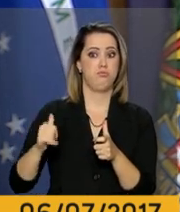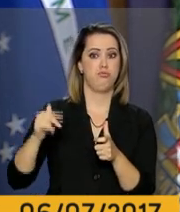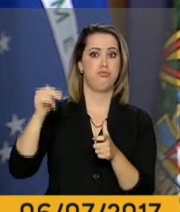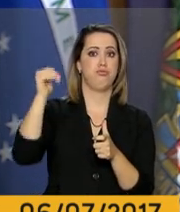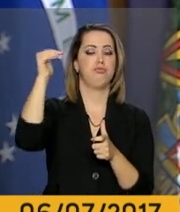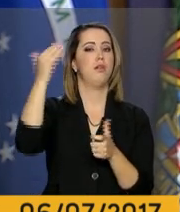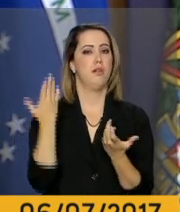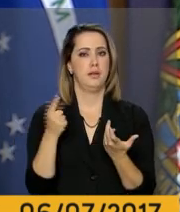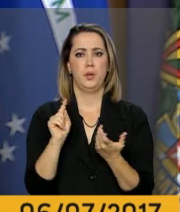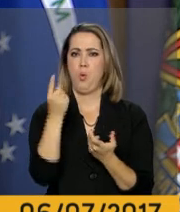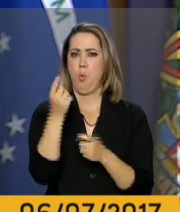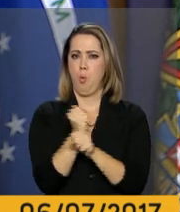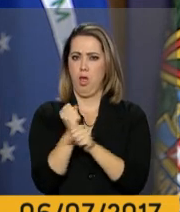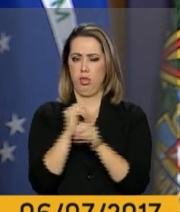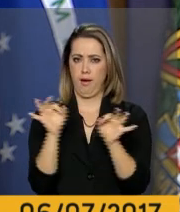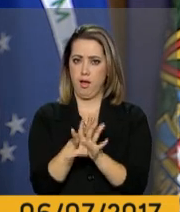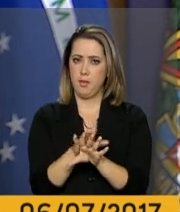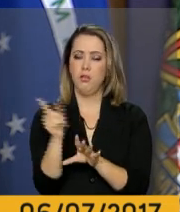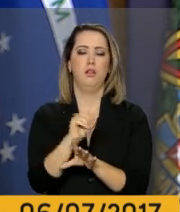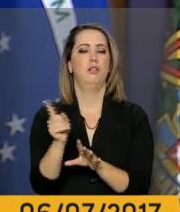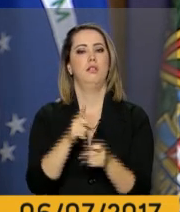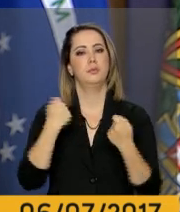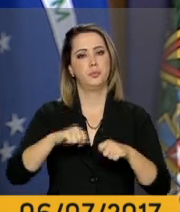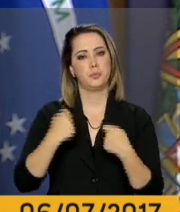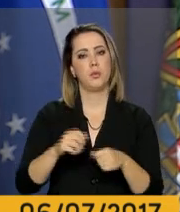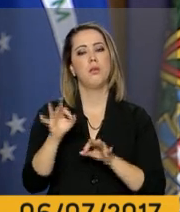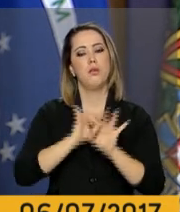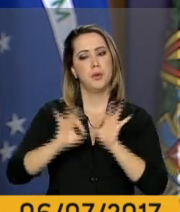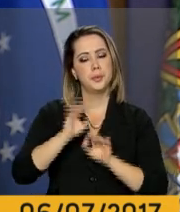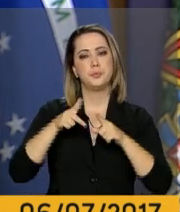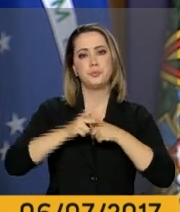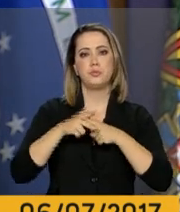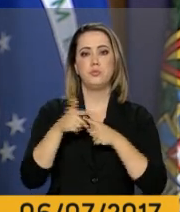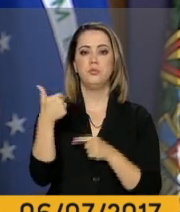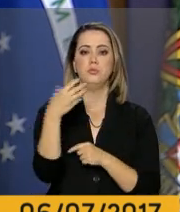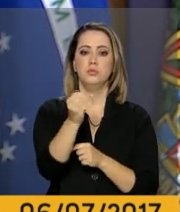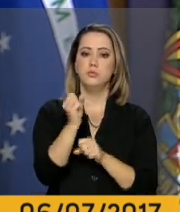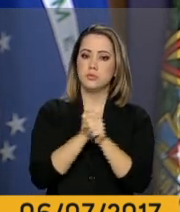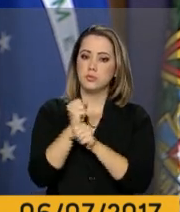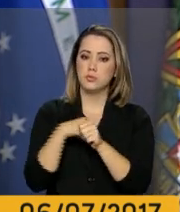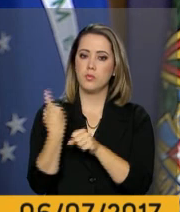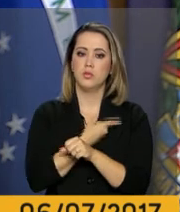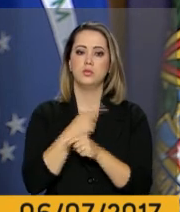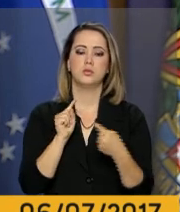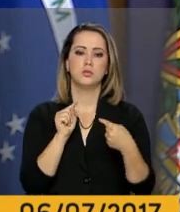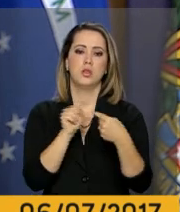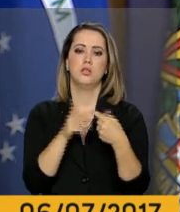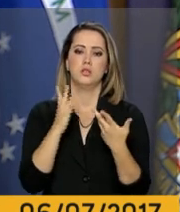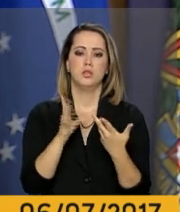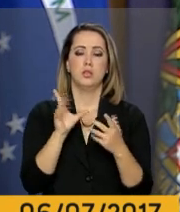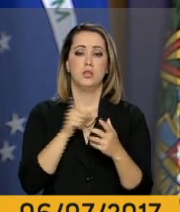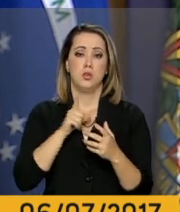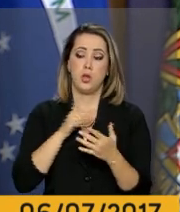não termina um ano depois então talvez aqui há dez anos nós consigamos fazer com que haja uma coincidência entre